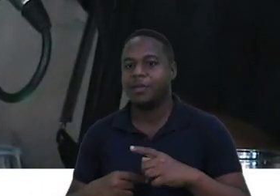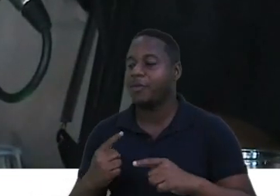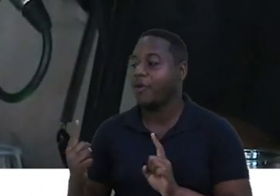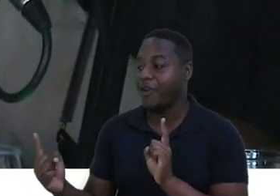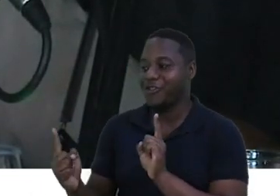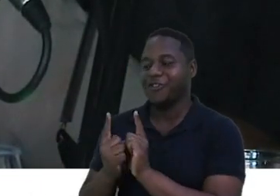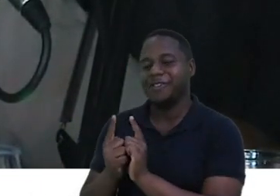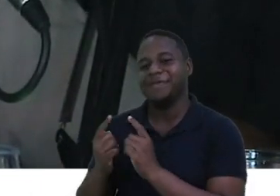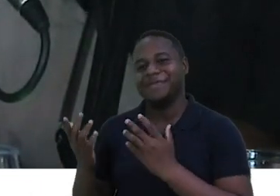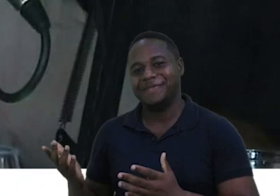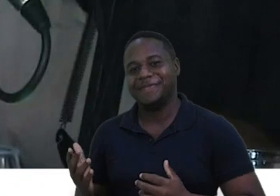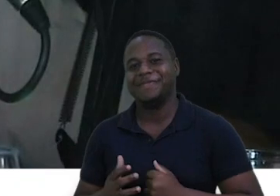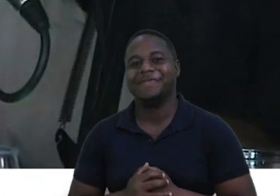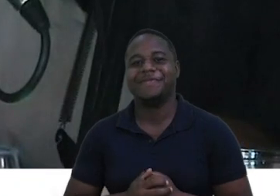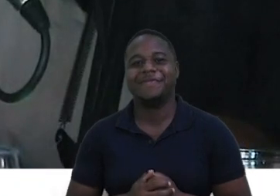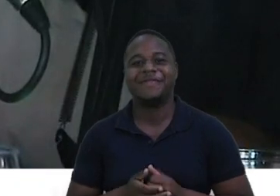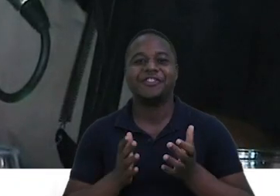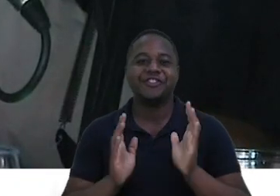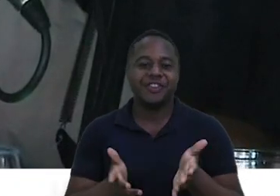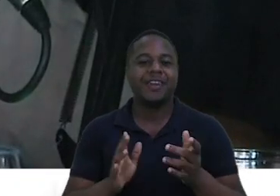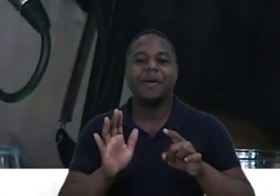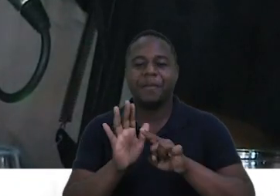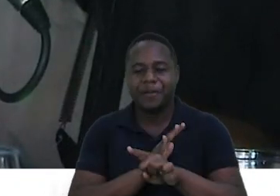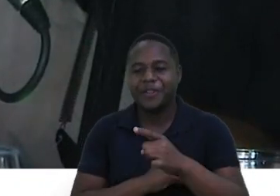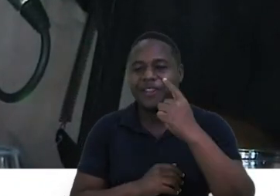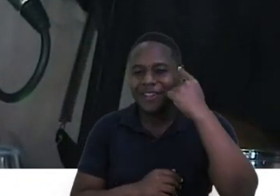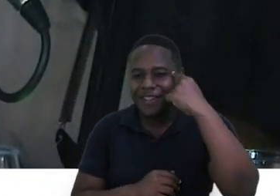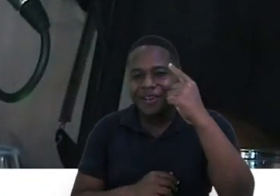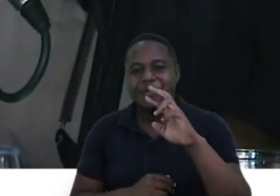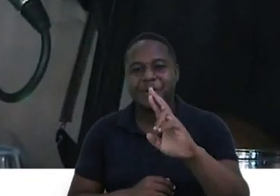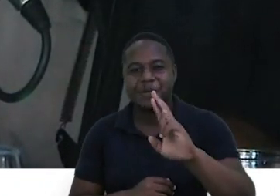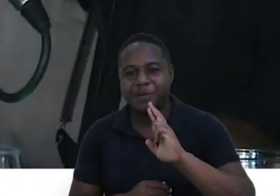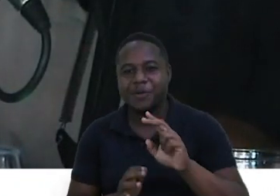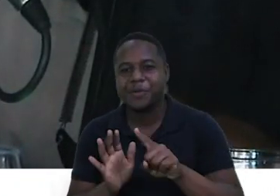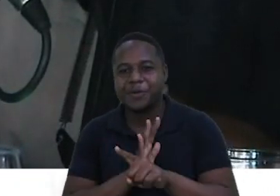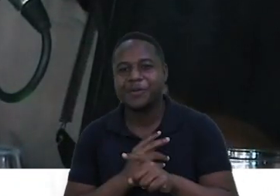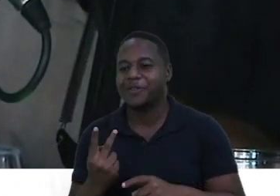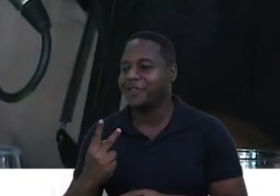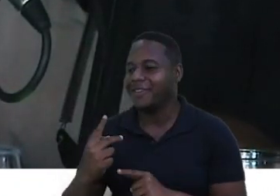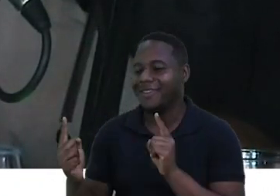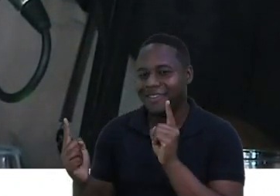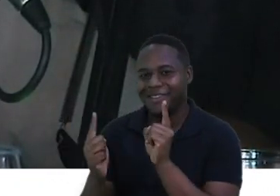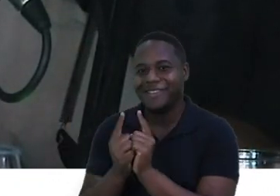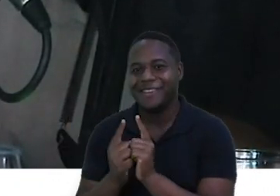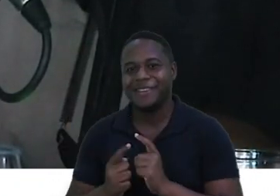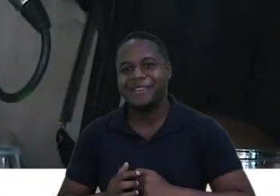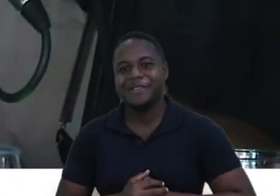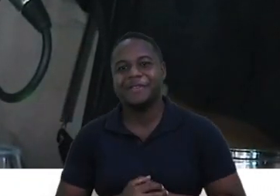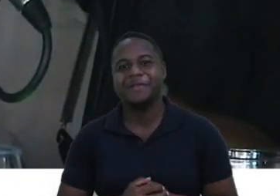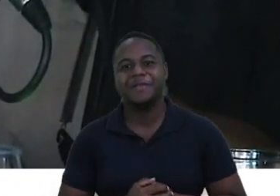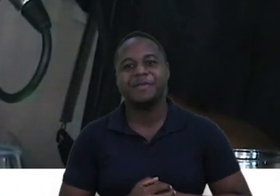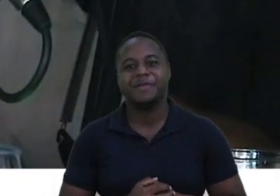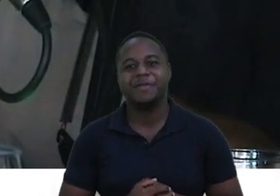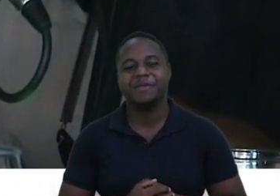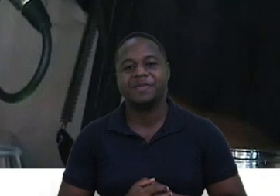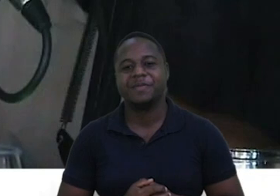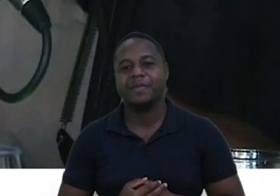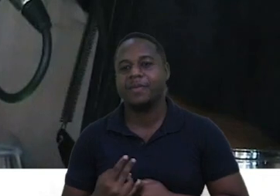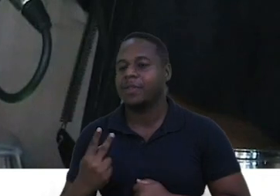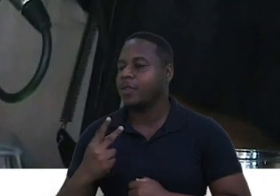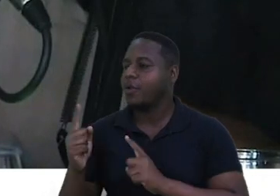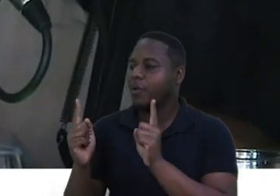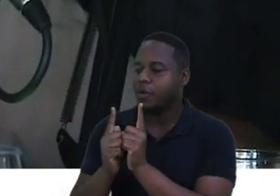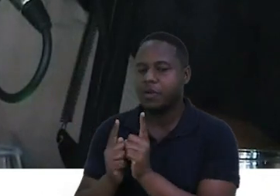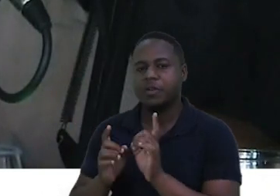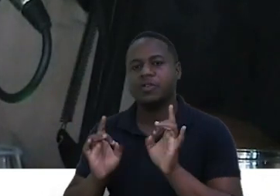também. Olha. E aí, já entrando no ponto de como a gente entrou na vida um do outro, né? Maravilha. A gente já se